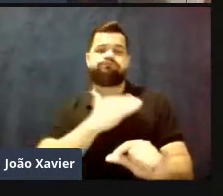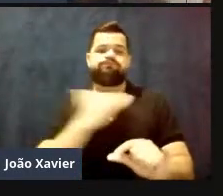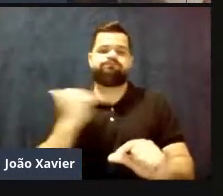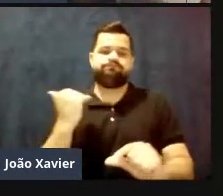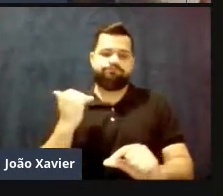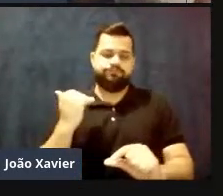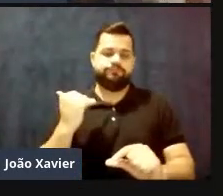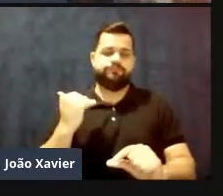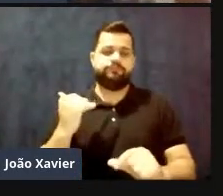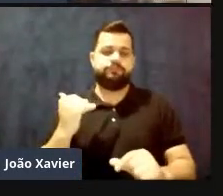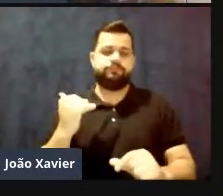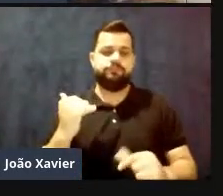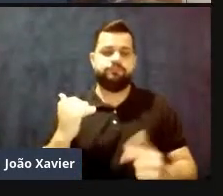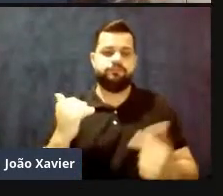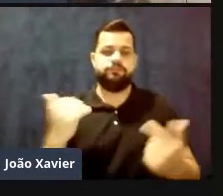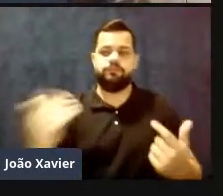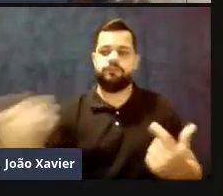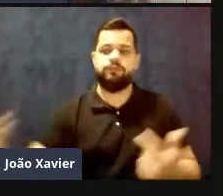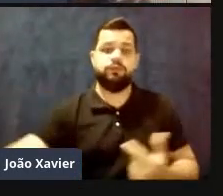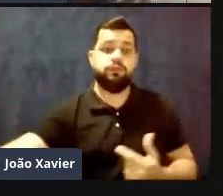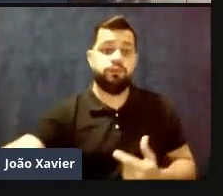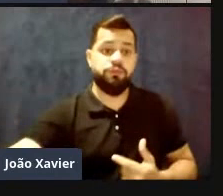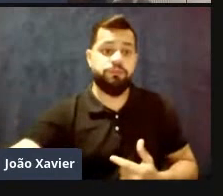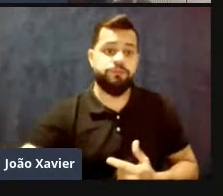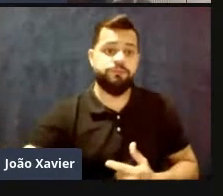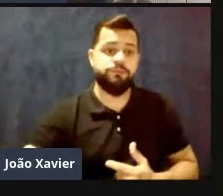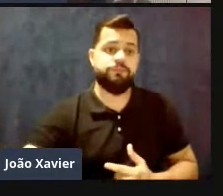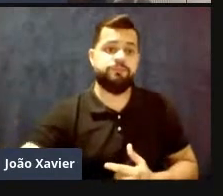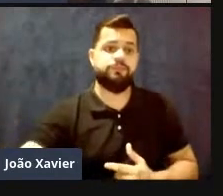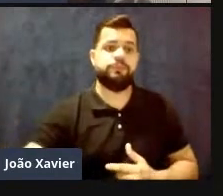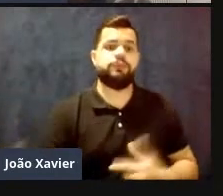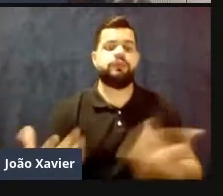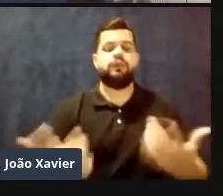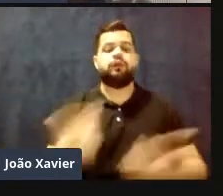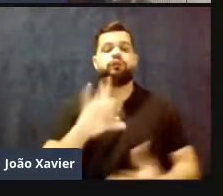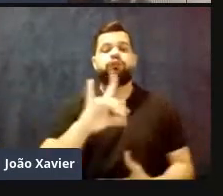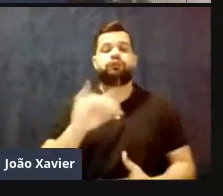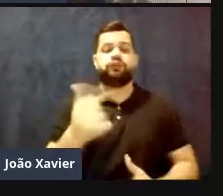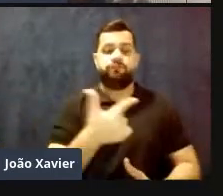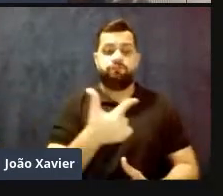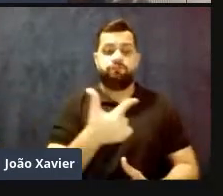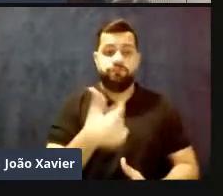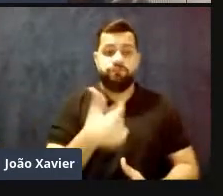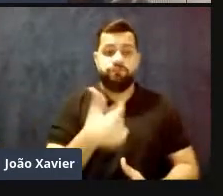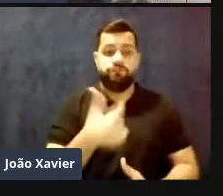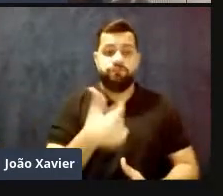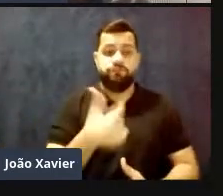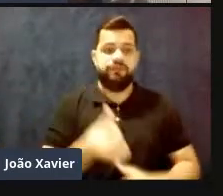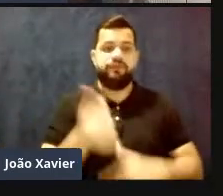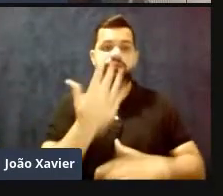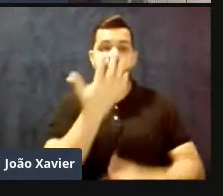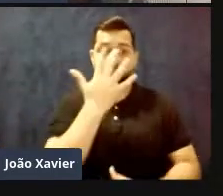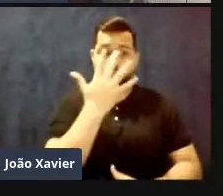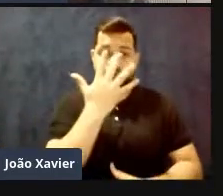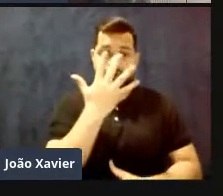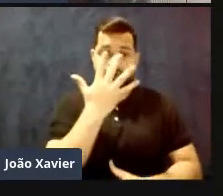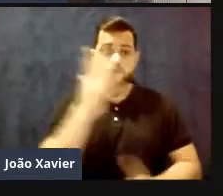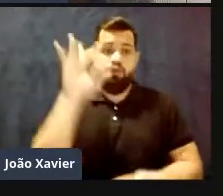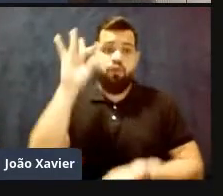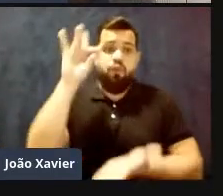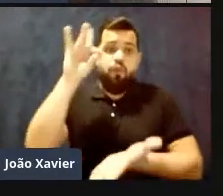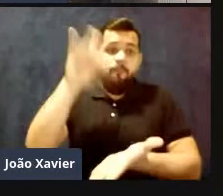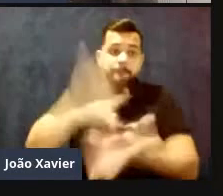de 2019, no dia 26 de fevereiro, o Ministério da Saúde, a nível de Brasil, ele confirma o primeiro caso de coronavírus no